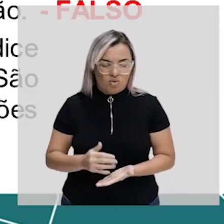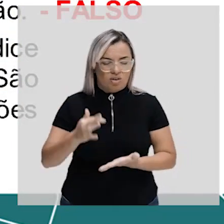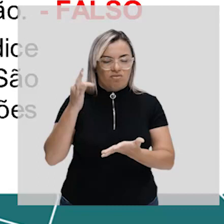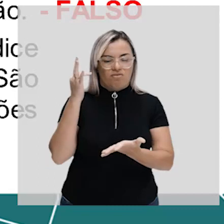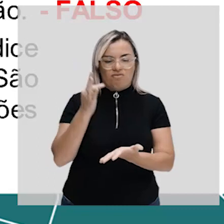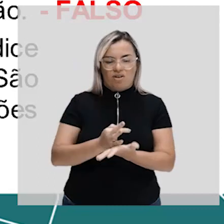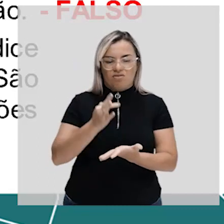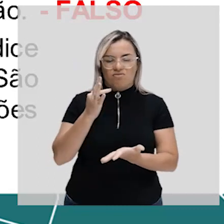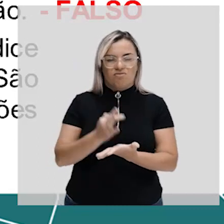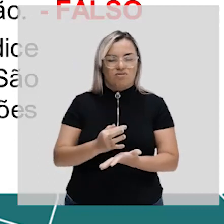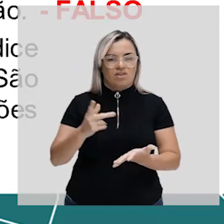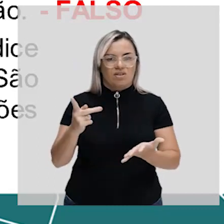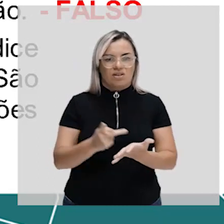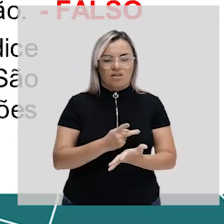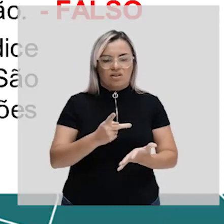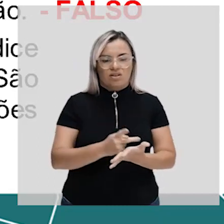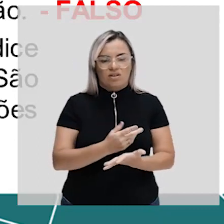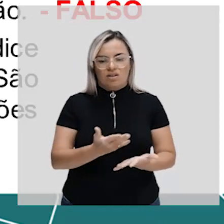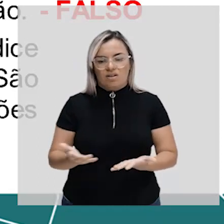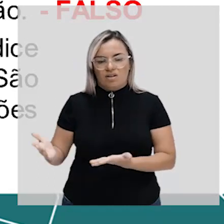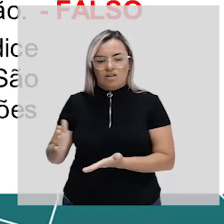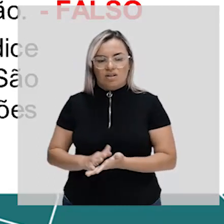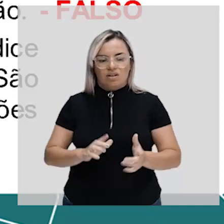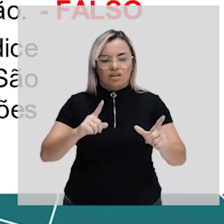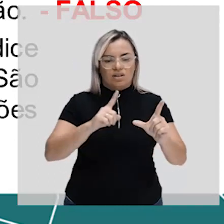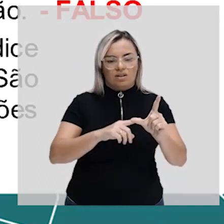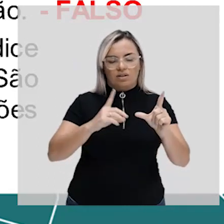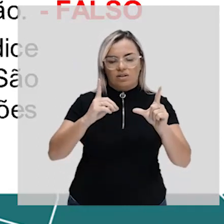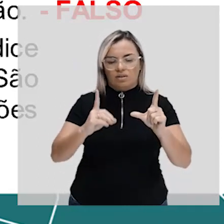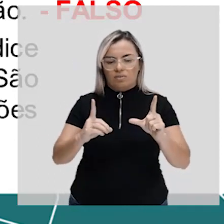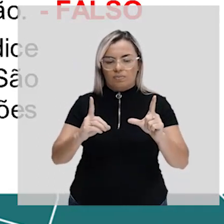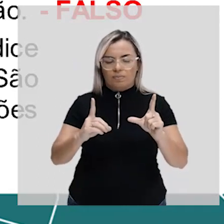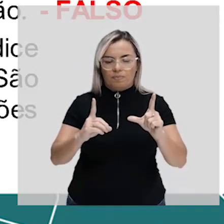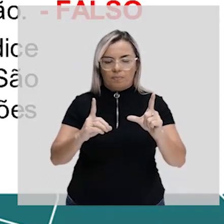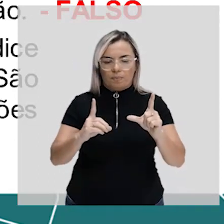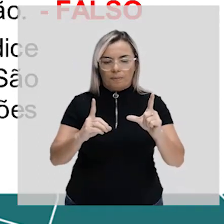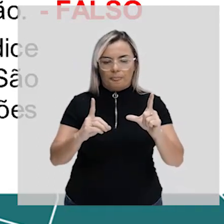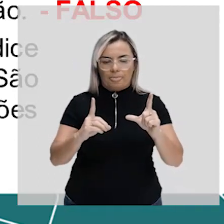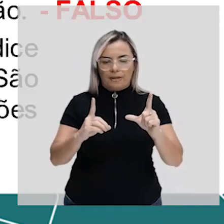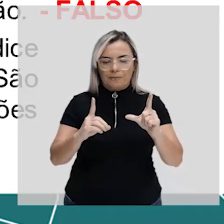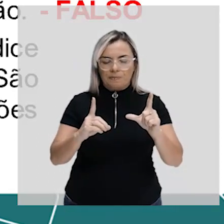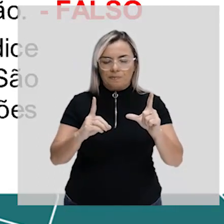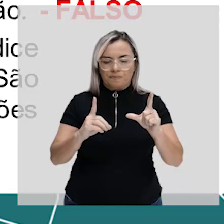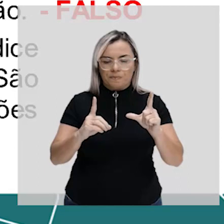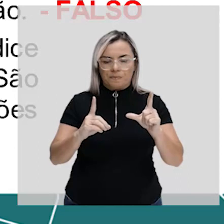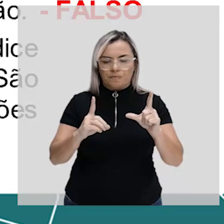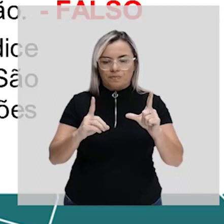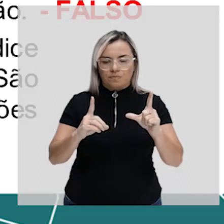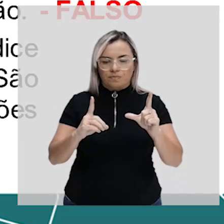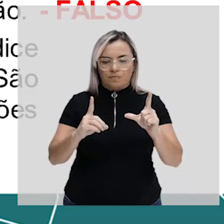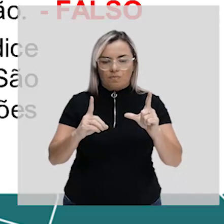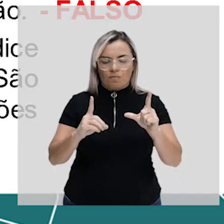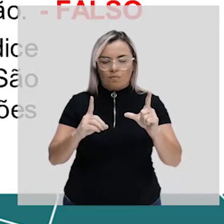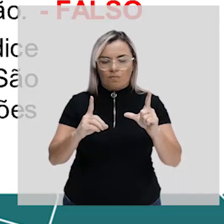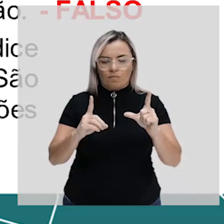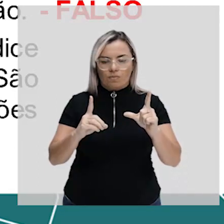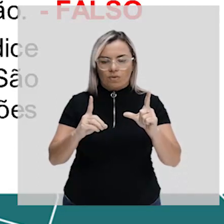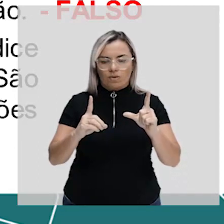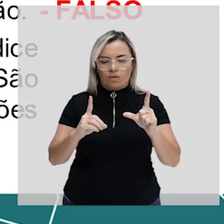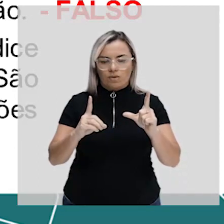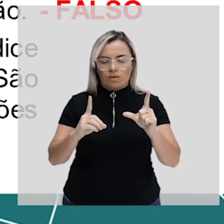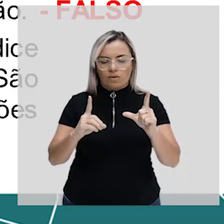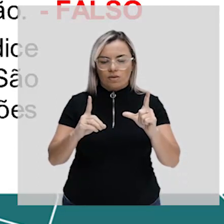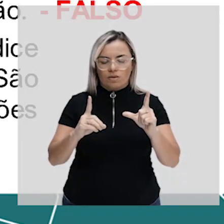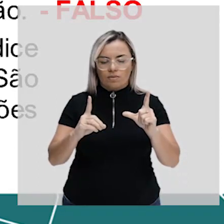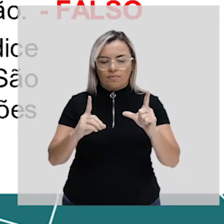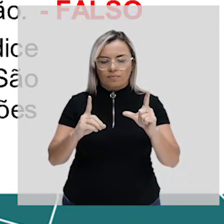né, por exclusão, letra D. O número 4 identifica a região que apresenta o maior índice de